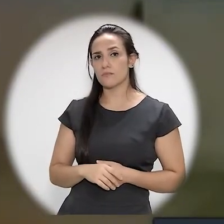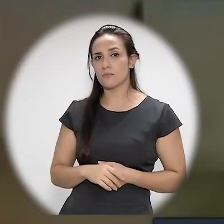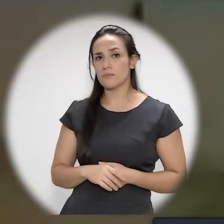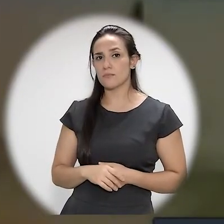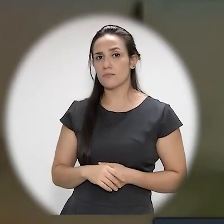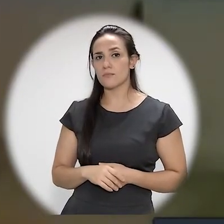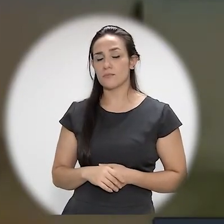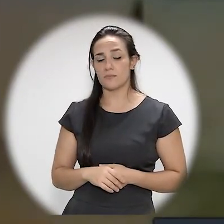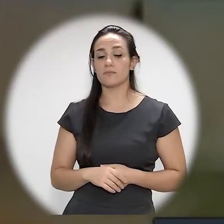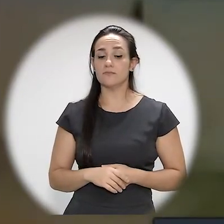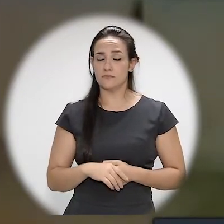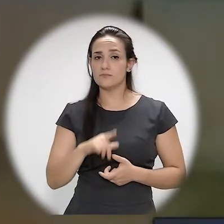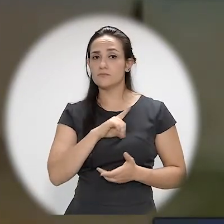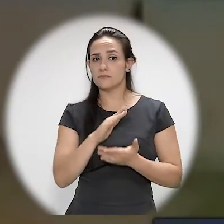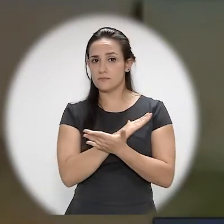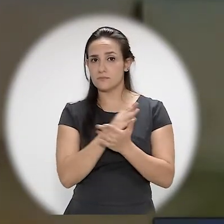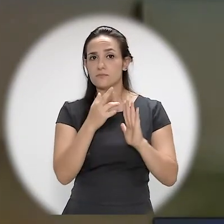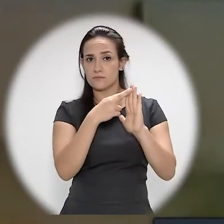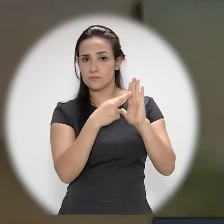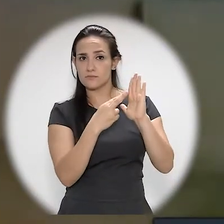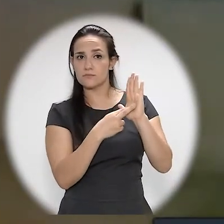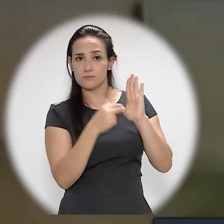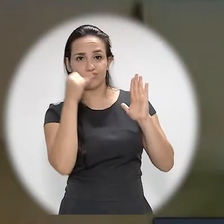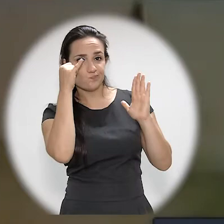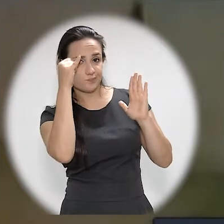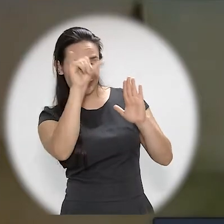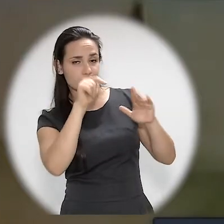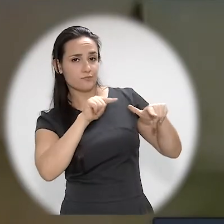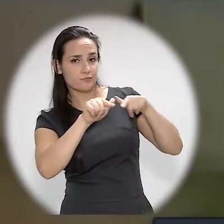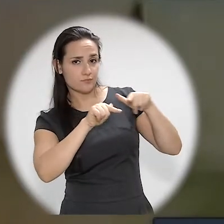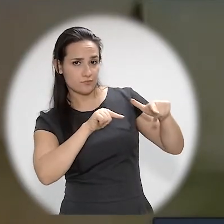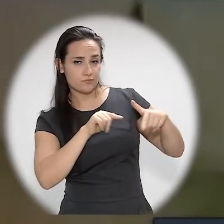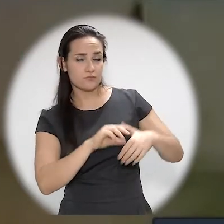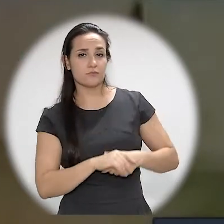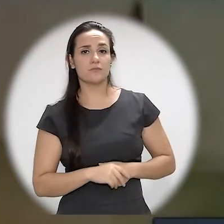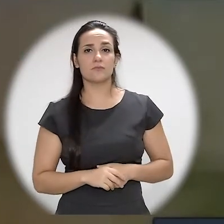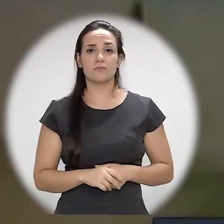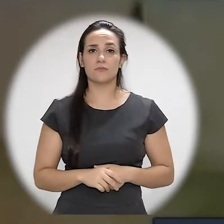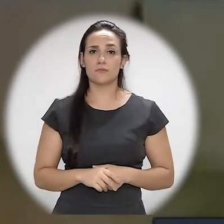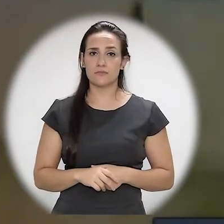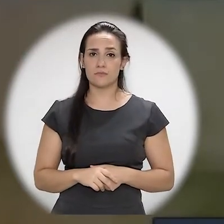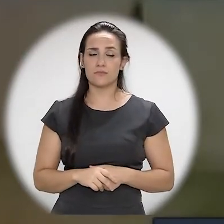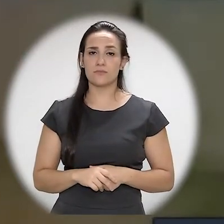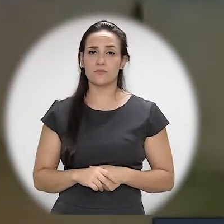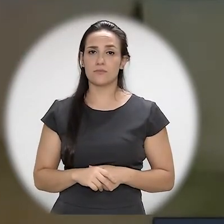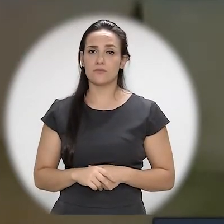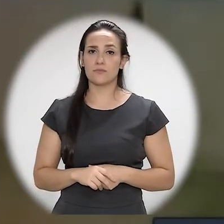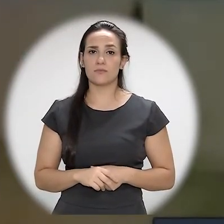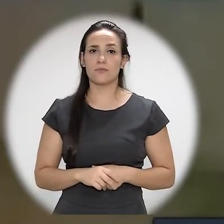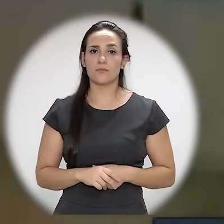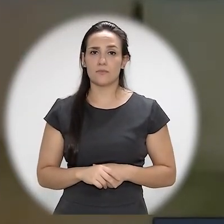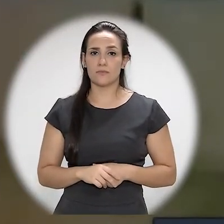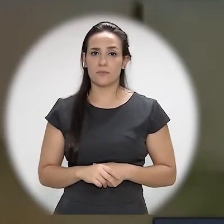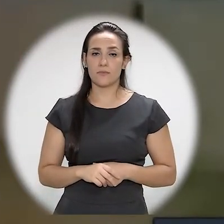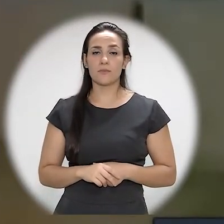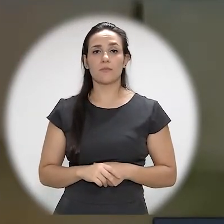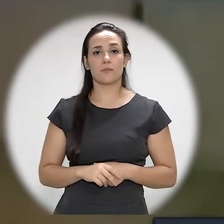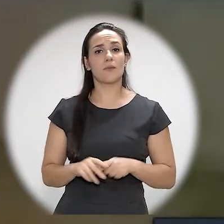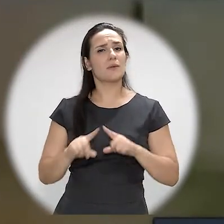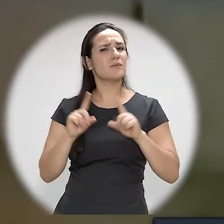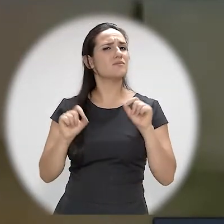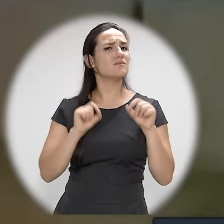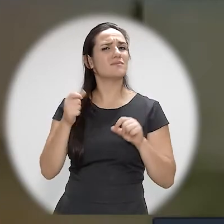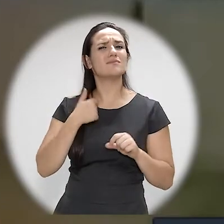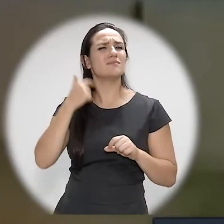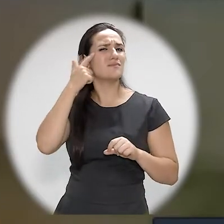medidas as normas de prevenção de contaminação, né? E muitas estão